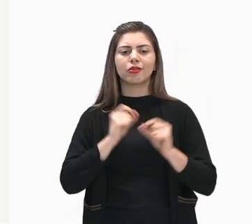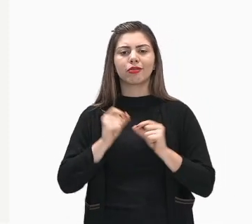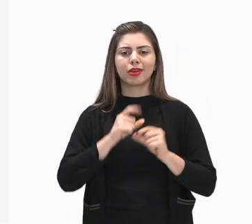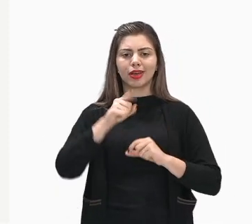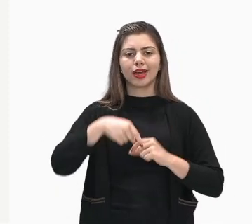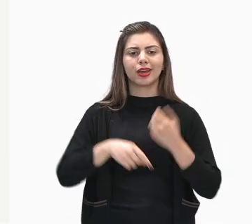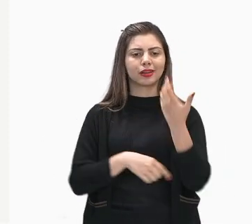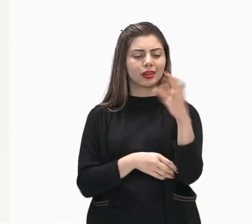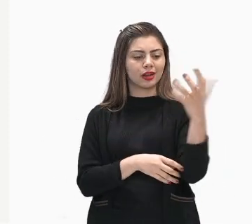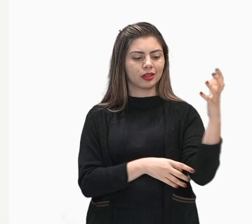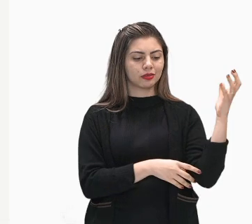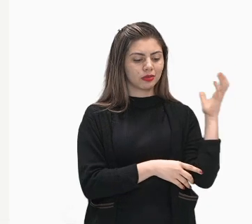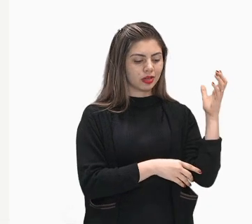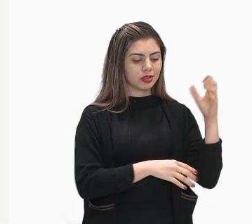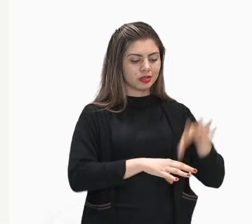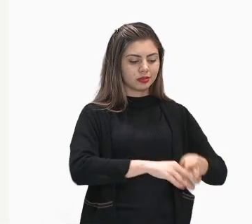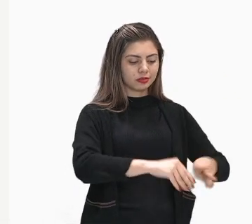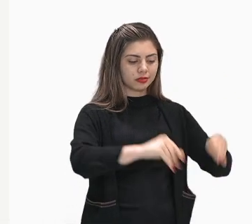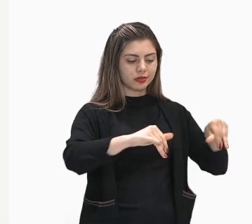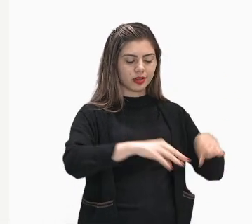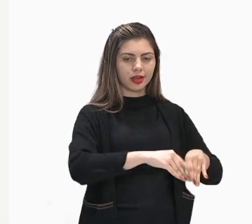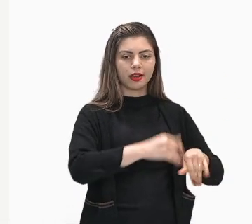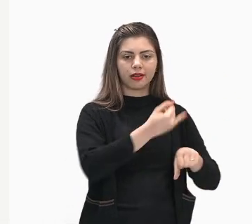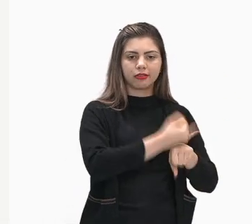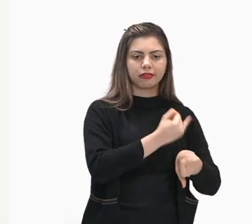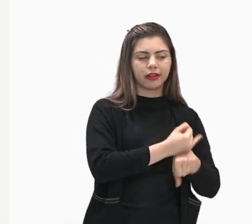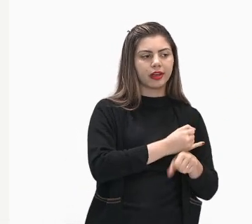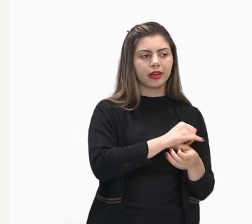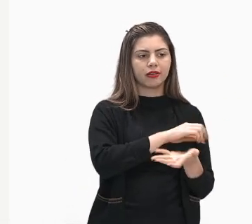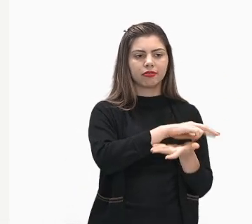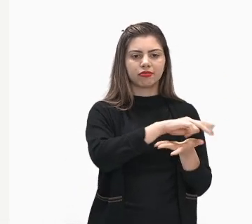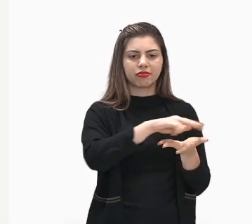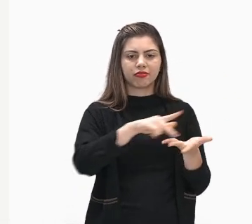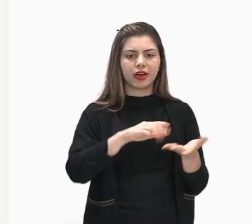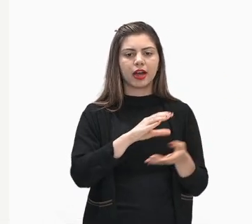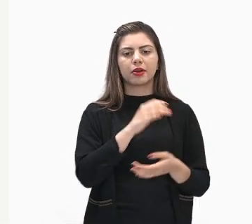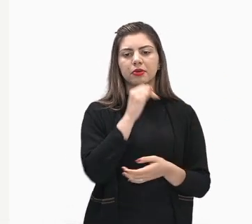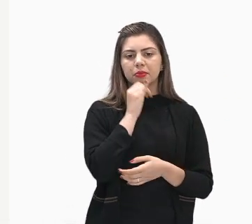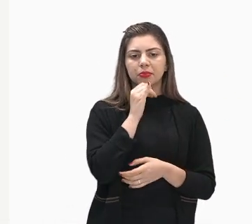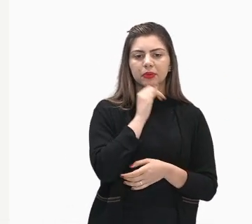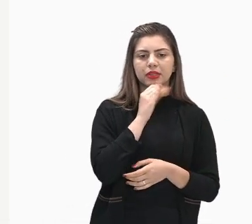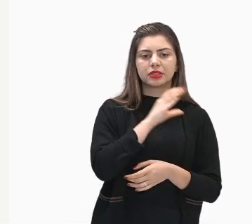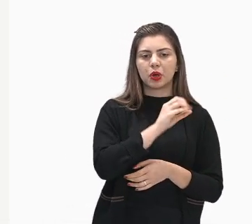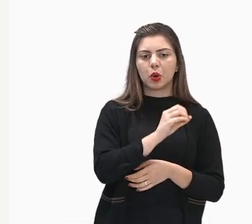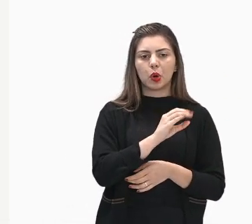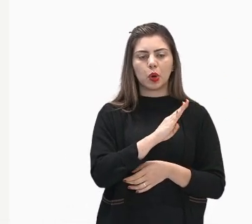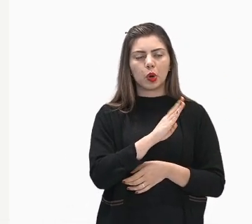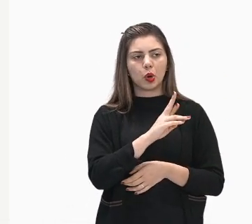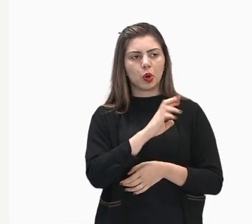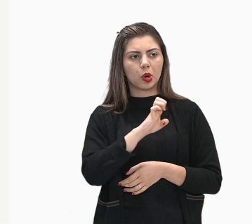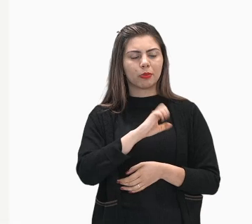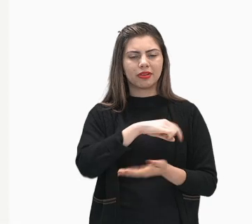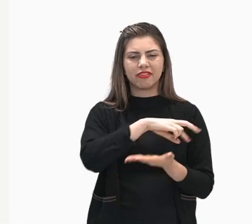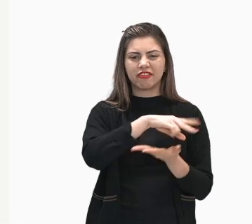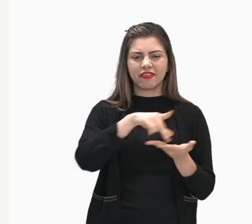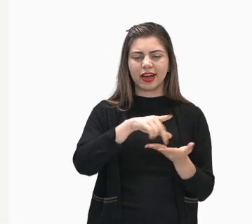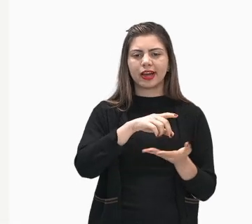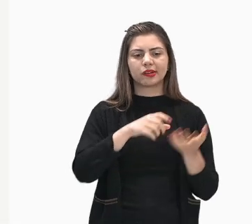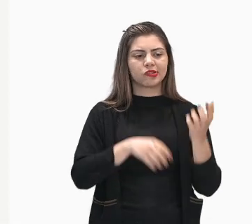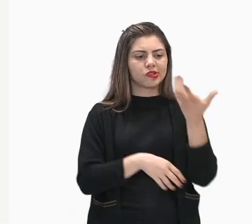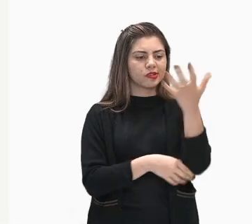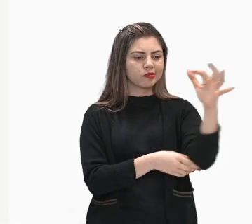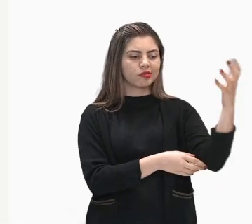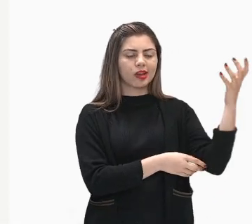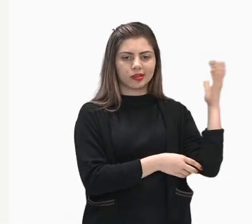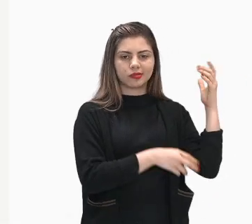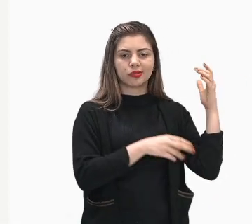terra, do chão, como é o ferro, como é todo mineral, o cobre, né? Tudo extraído aí da natureza, certo?